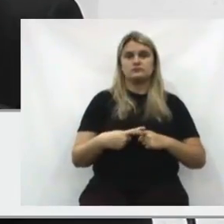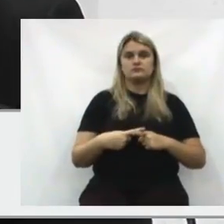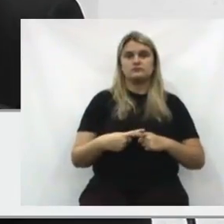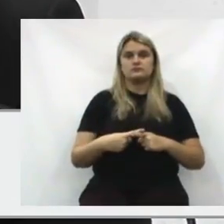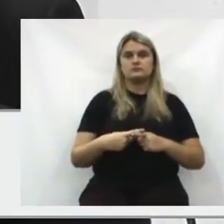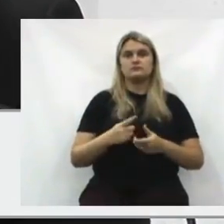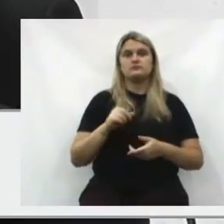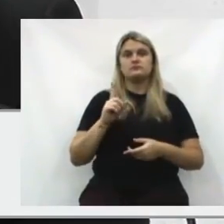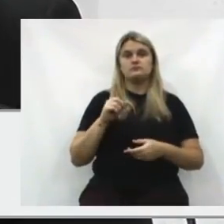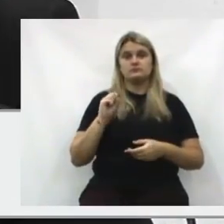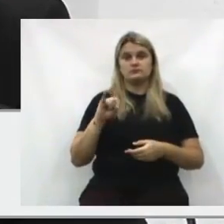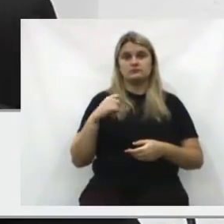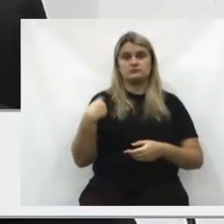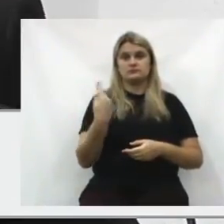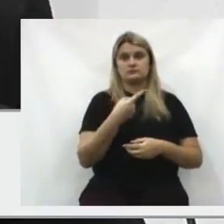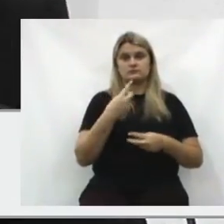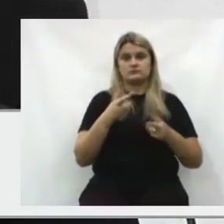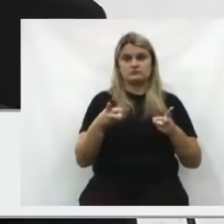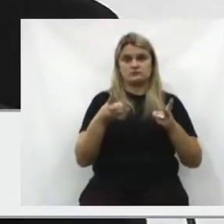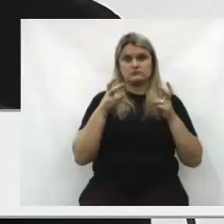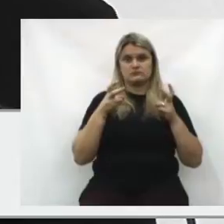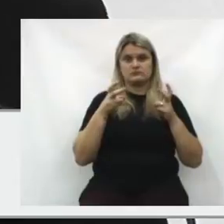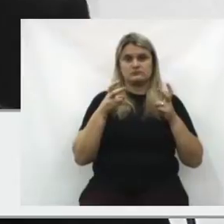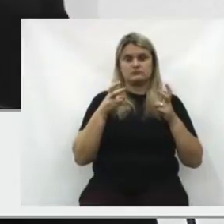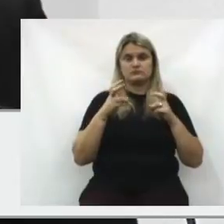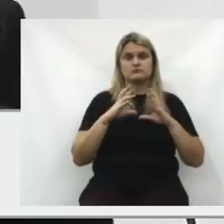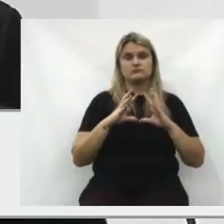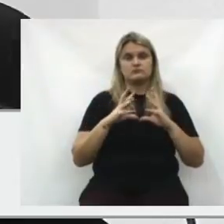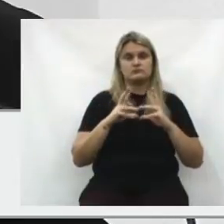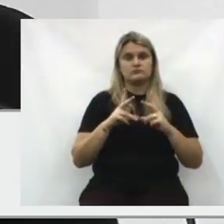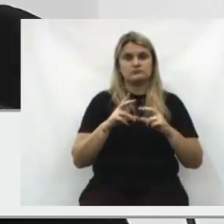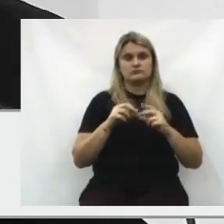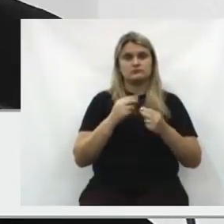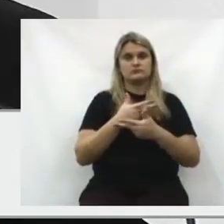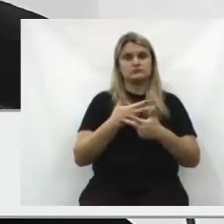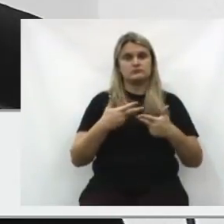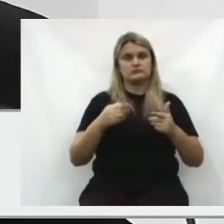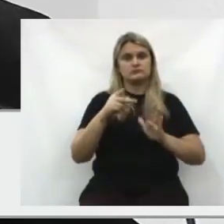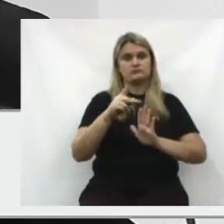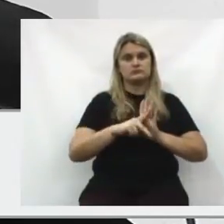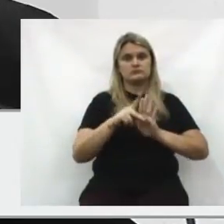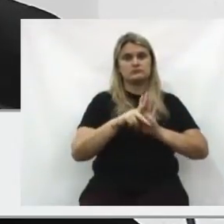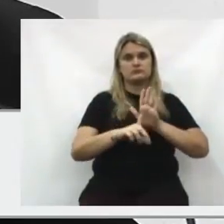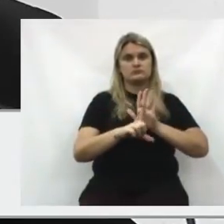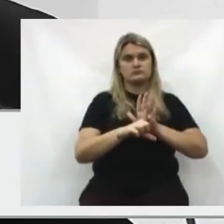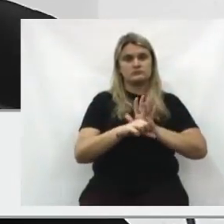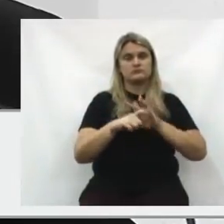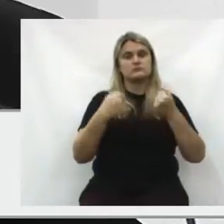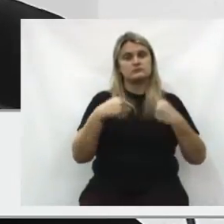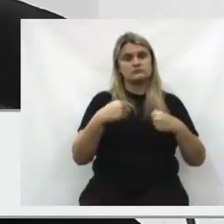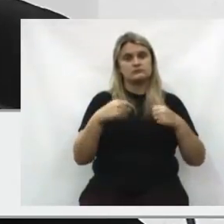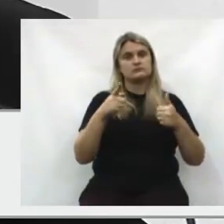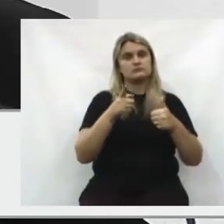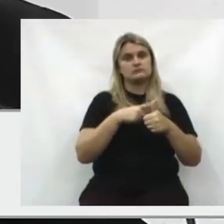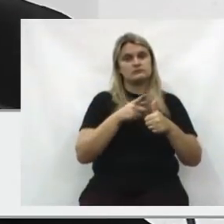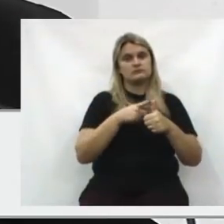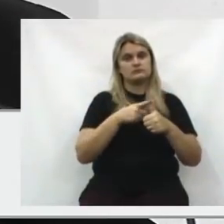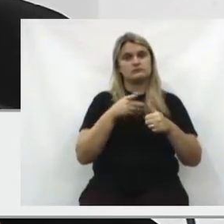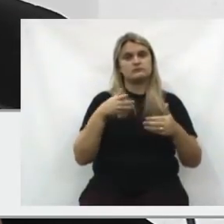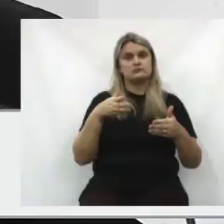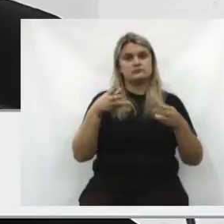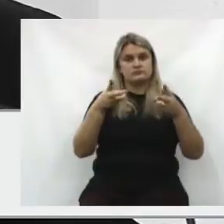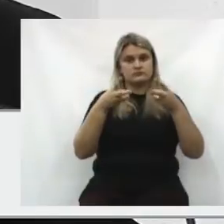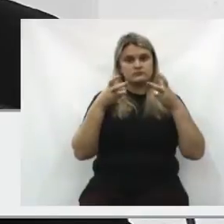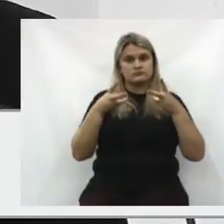possível. Porque, se nós formos observar, todo e qualquer projeto de lei, ele